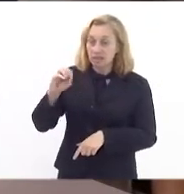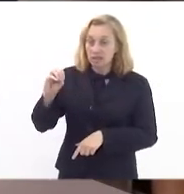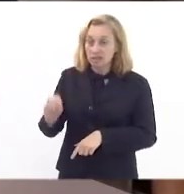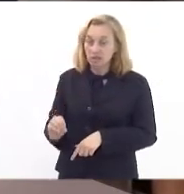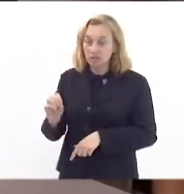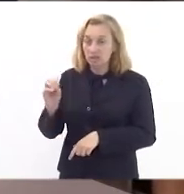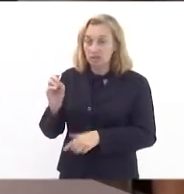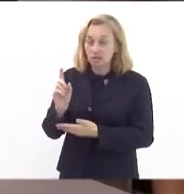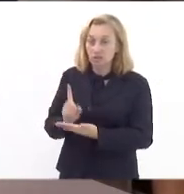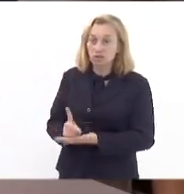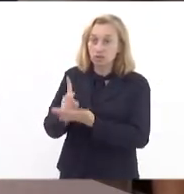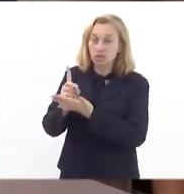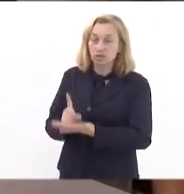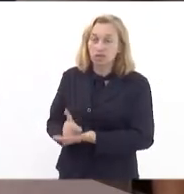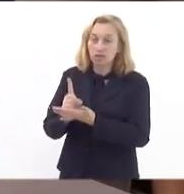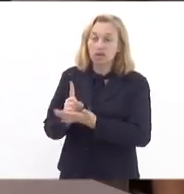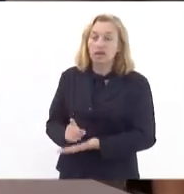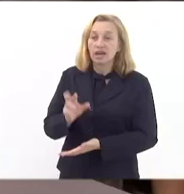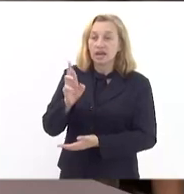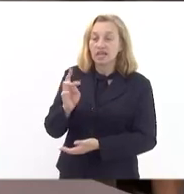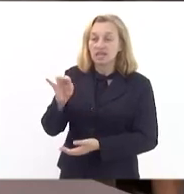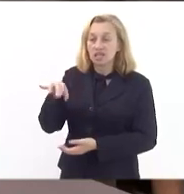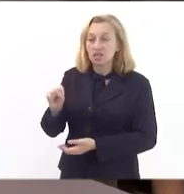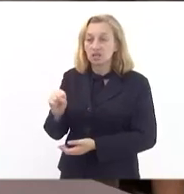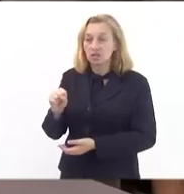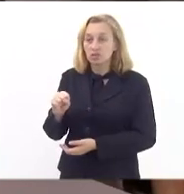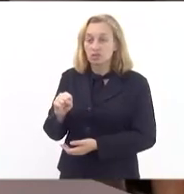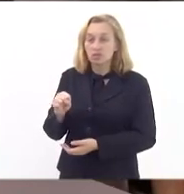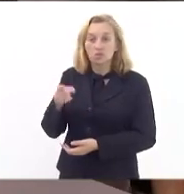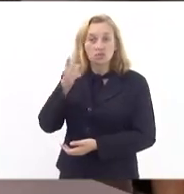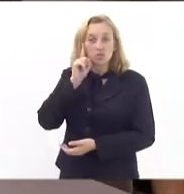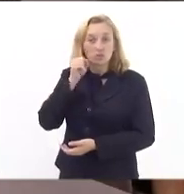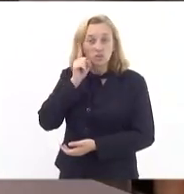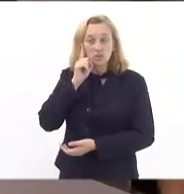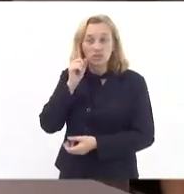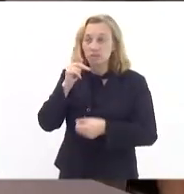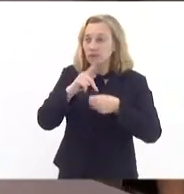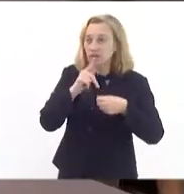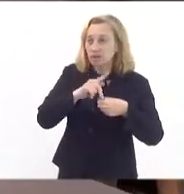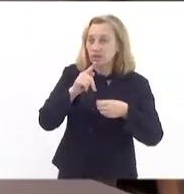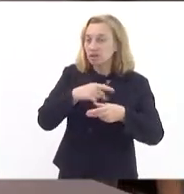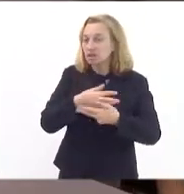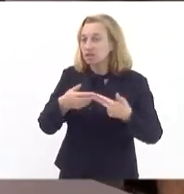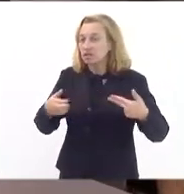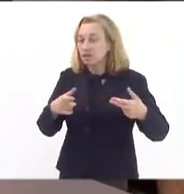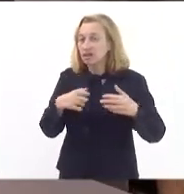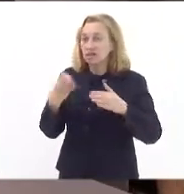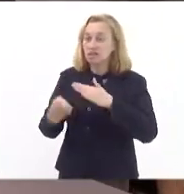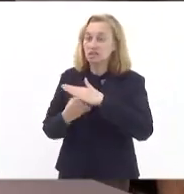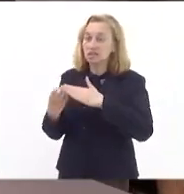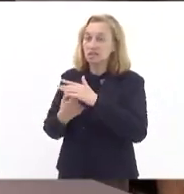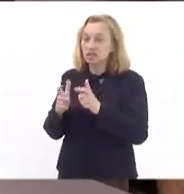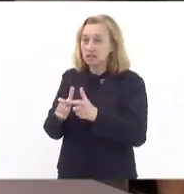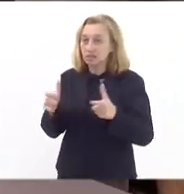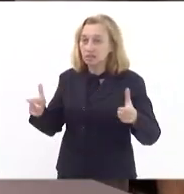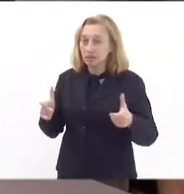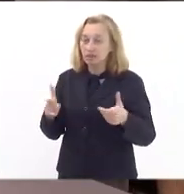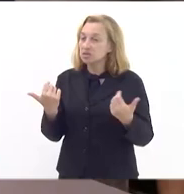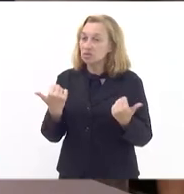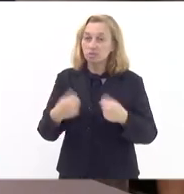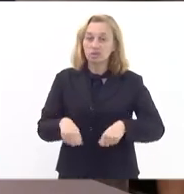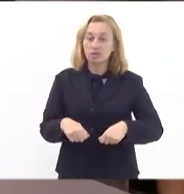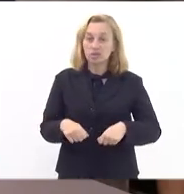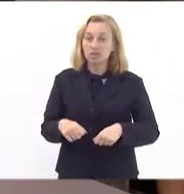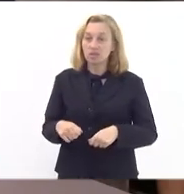de resíduos de ar e a mente vindo de Petrobras vindo de grandes indústrias ela não